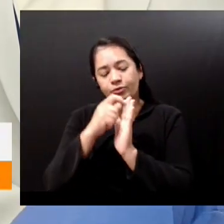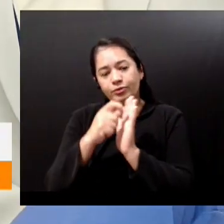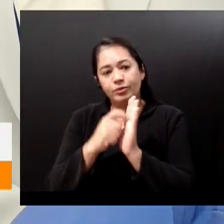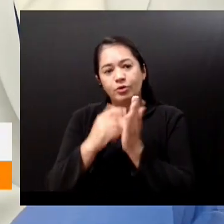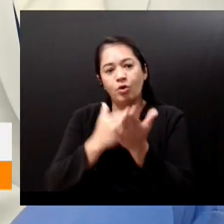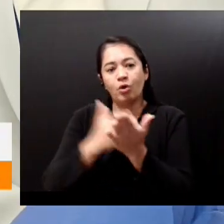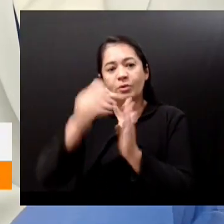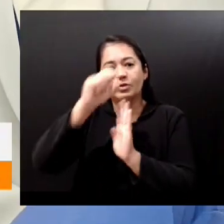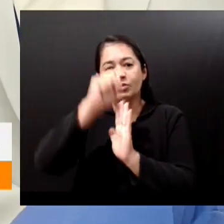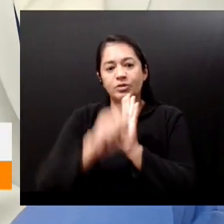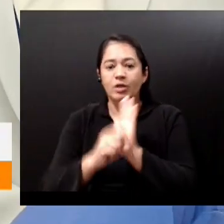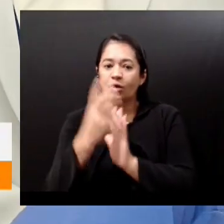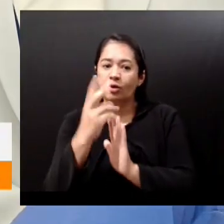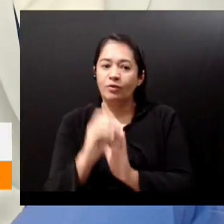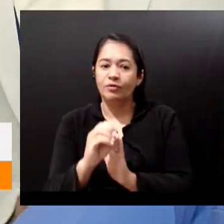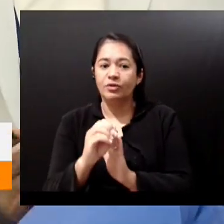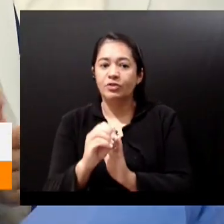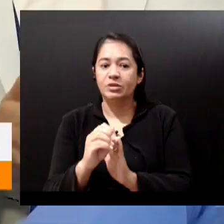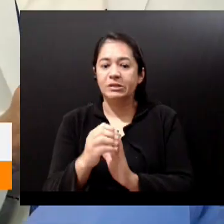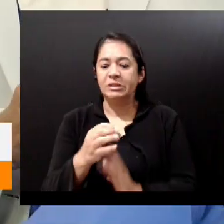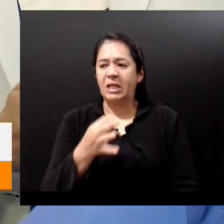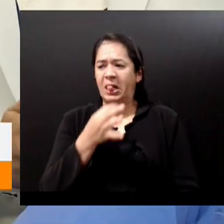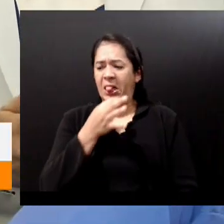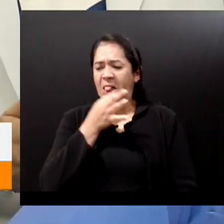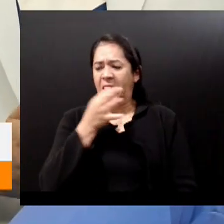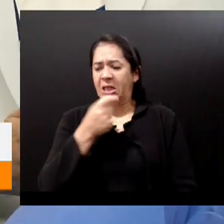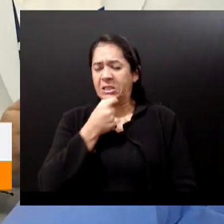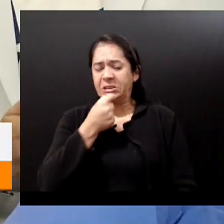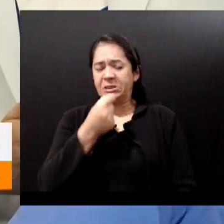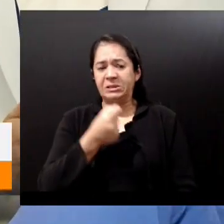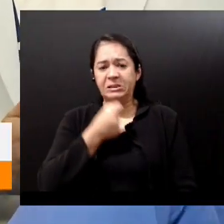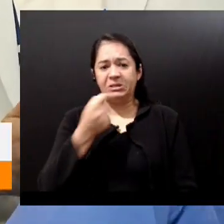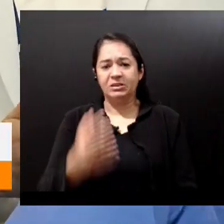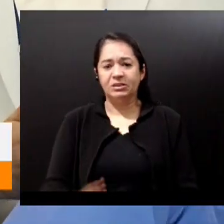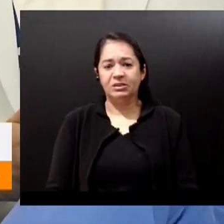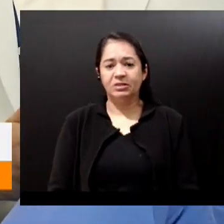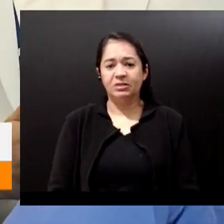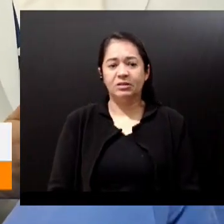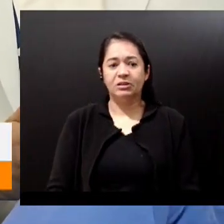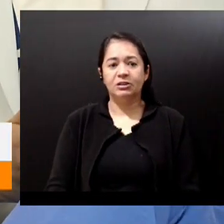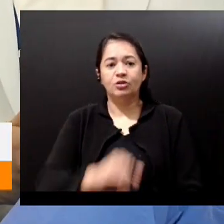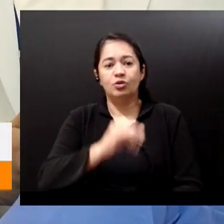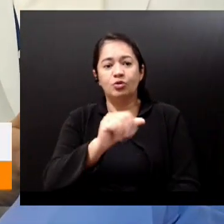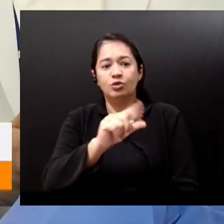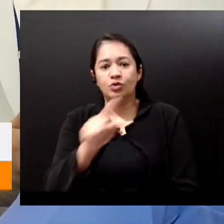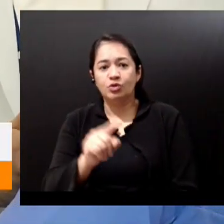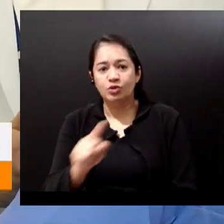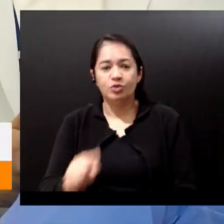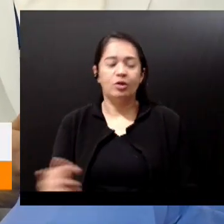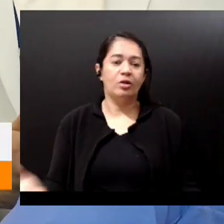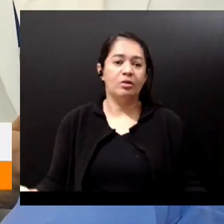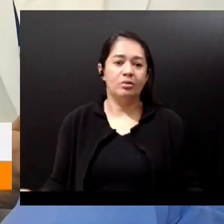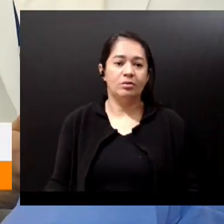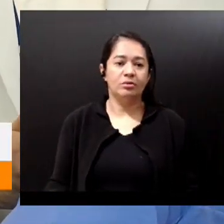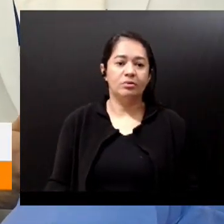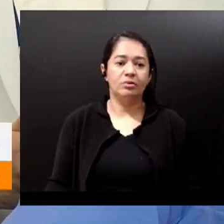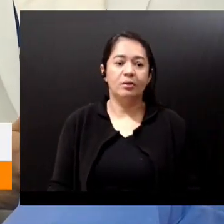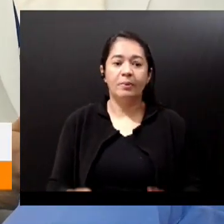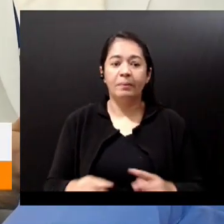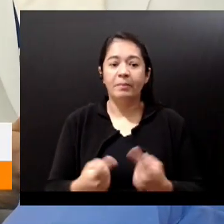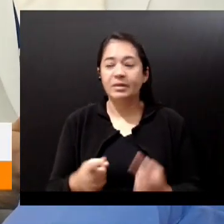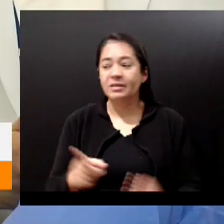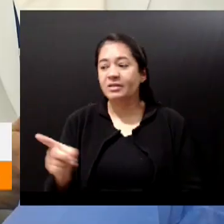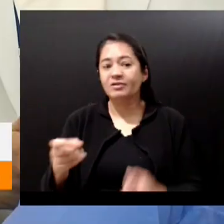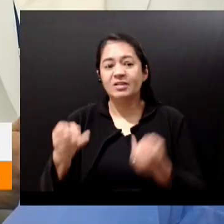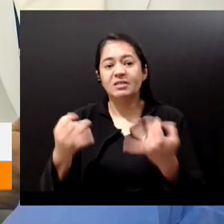uma música terrível, errada, comparando com o clássico. Hoje, quem diria, o jazz é uma música maravilhosa. Mas ele vai falar das chamadas músicas